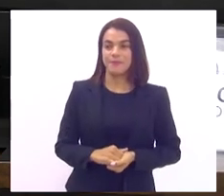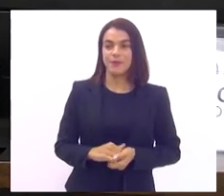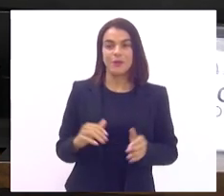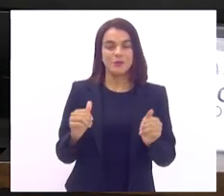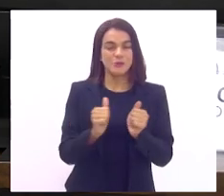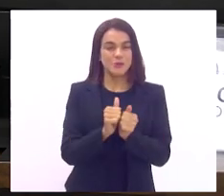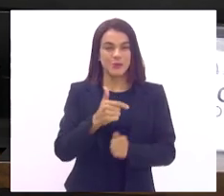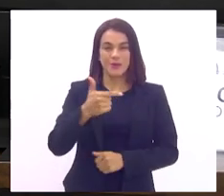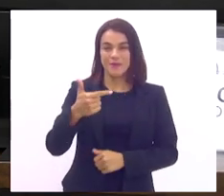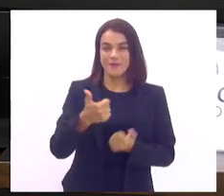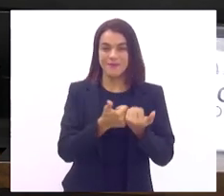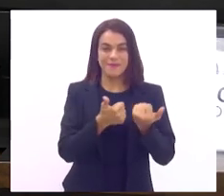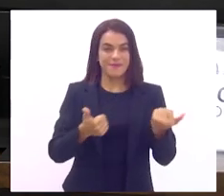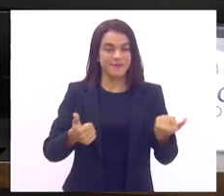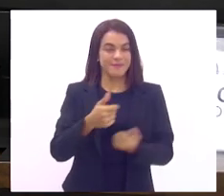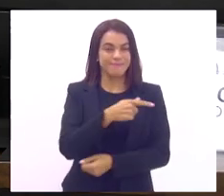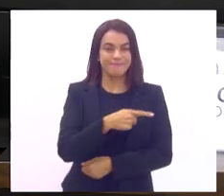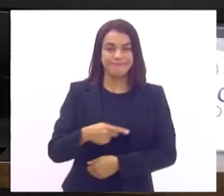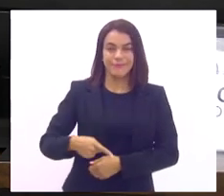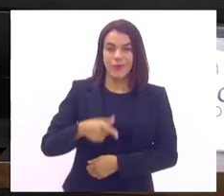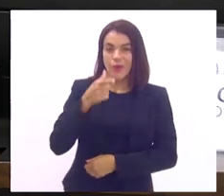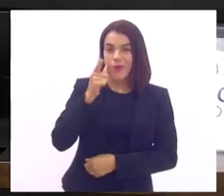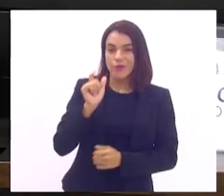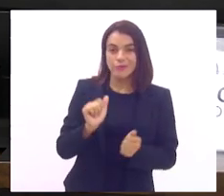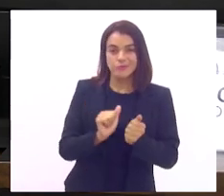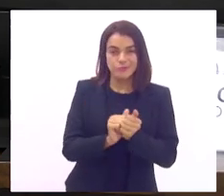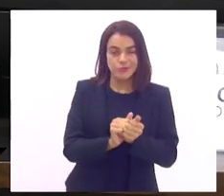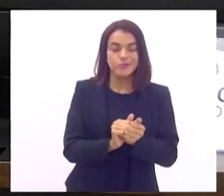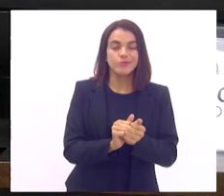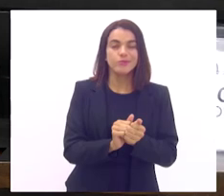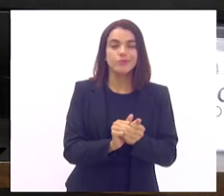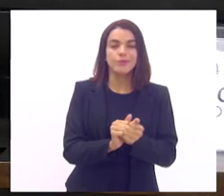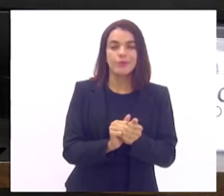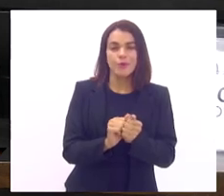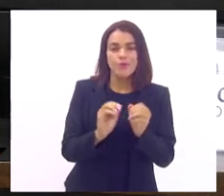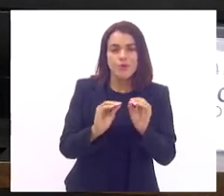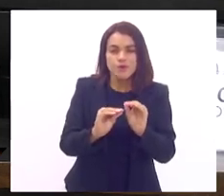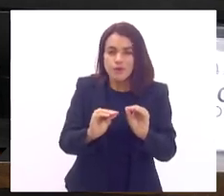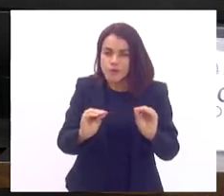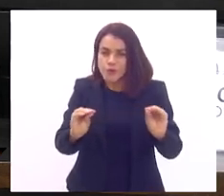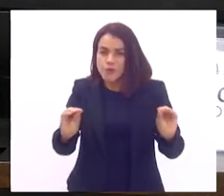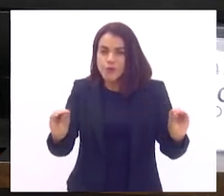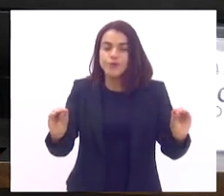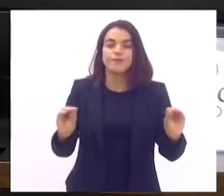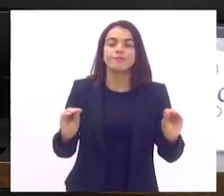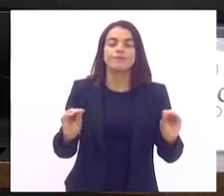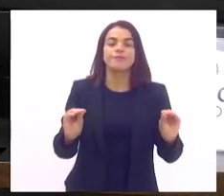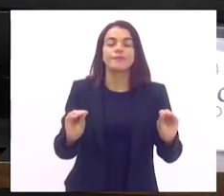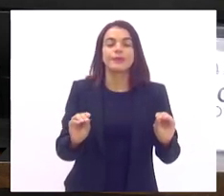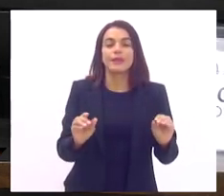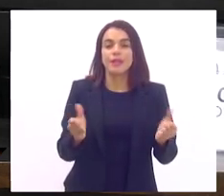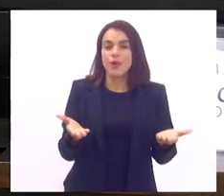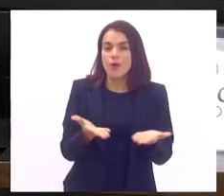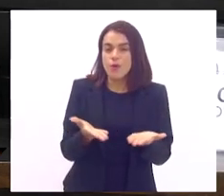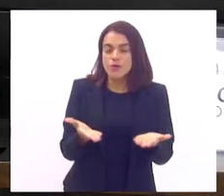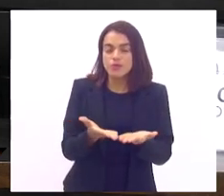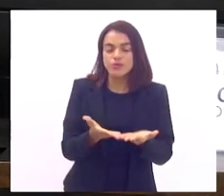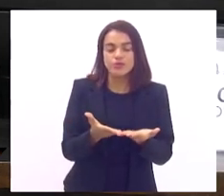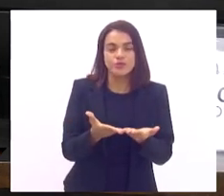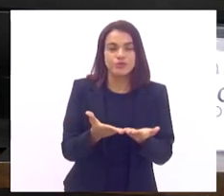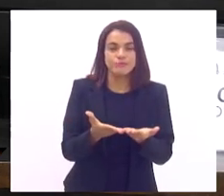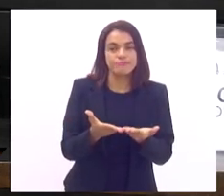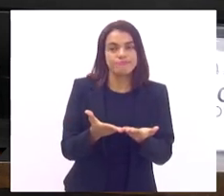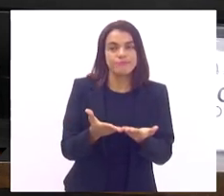minha vice-presidente Ilan, que esteve lá comigo ontem também. Então, deixo um beijo a cada um de vocês aqui, que esse ato de hoje